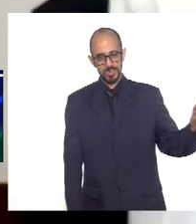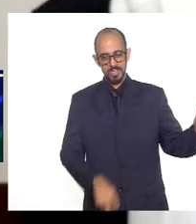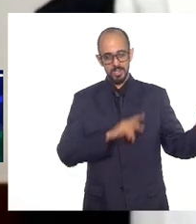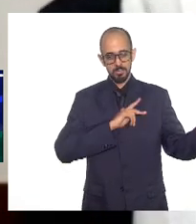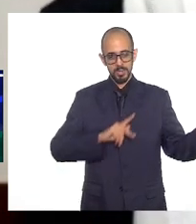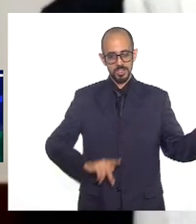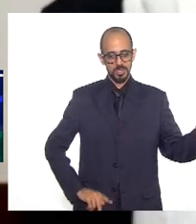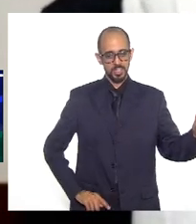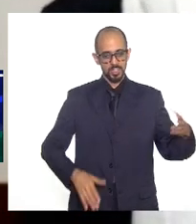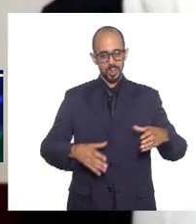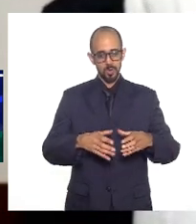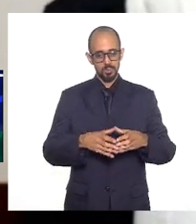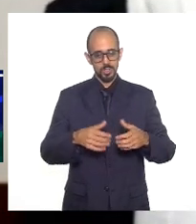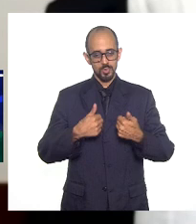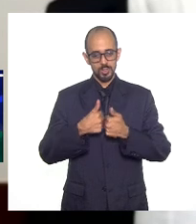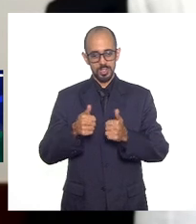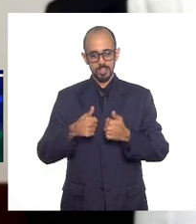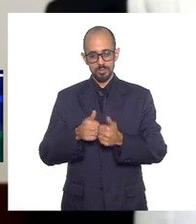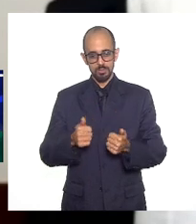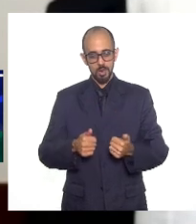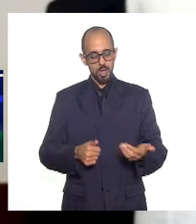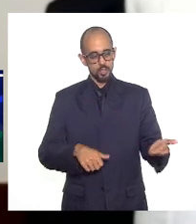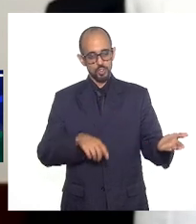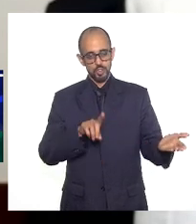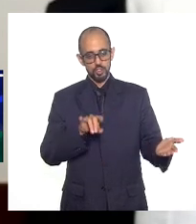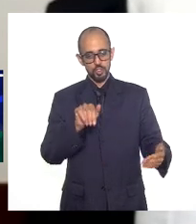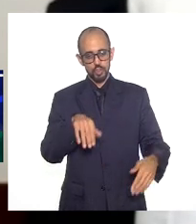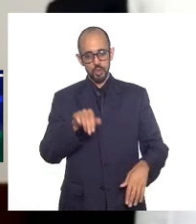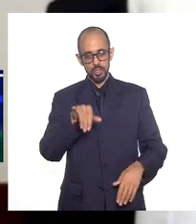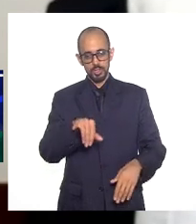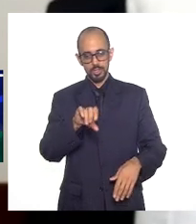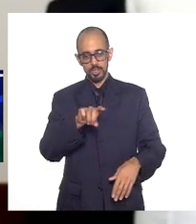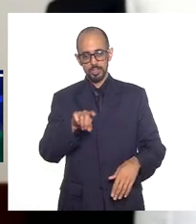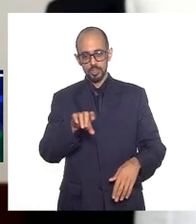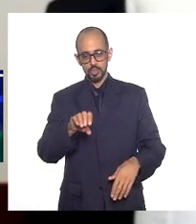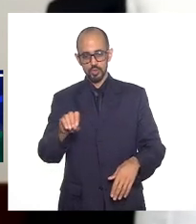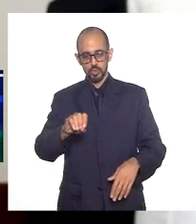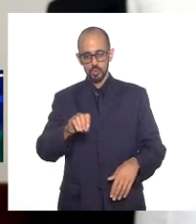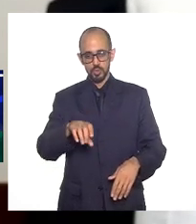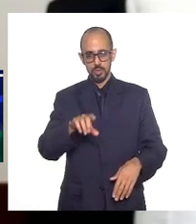presidente da Comissão de Transporte, deputado Dionísio Lins.